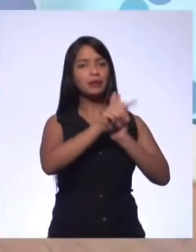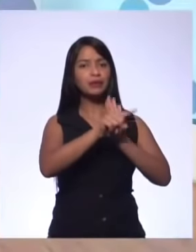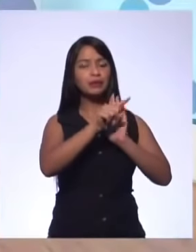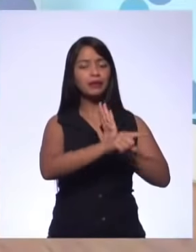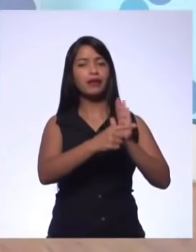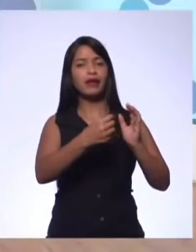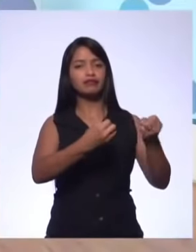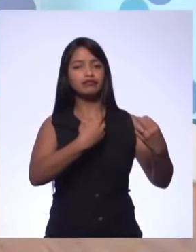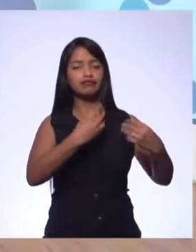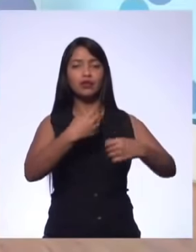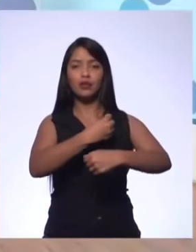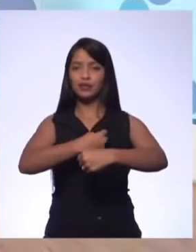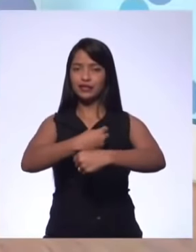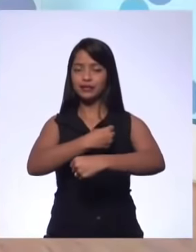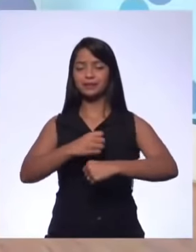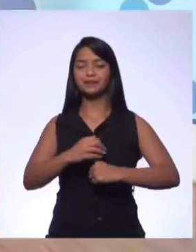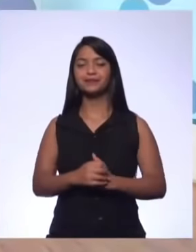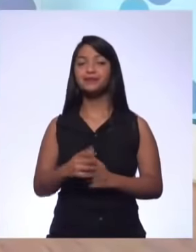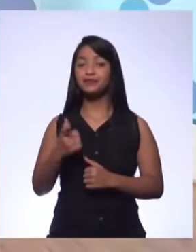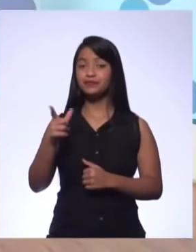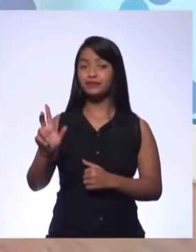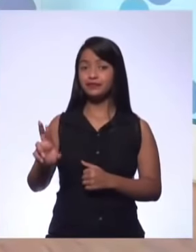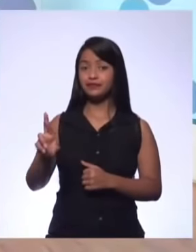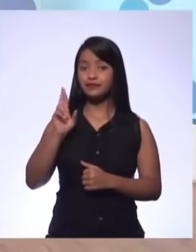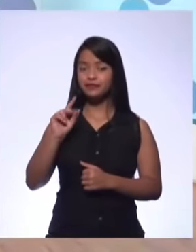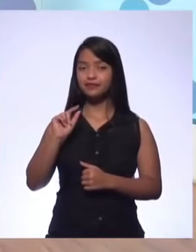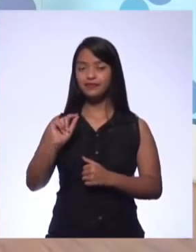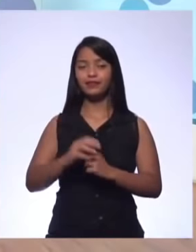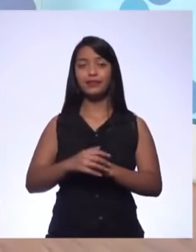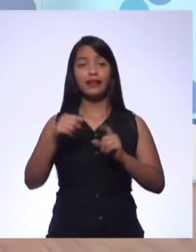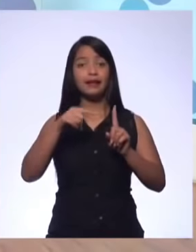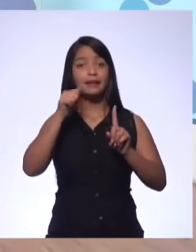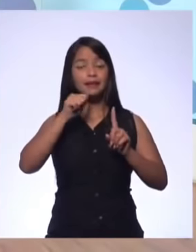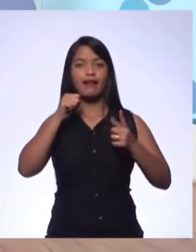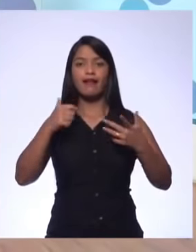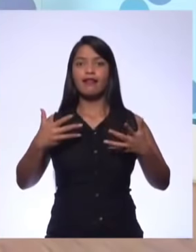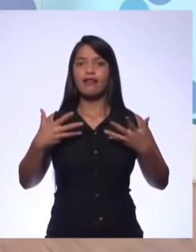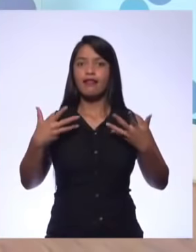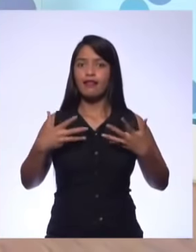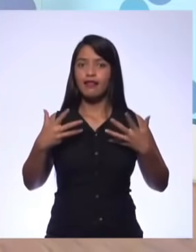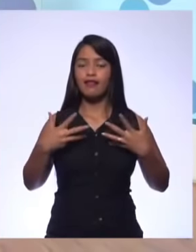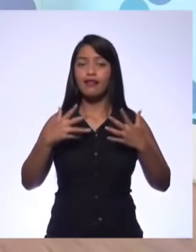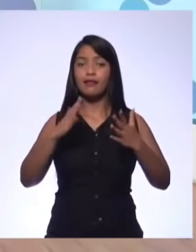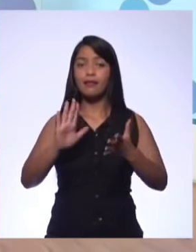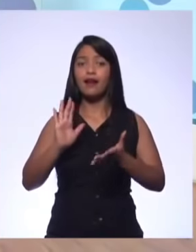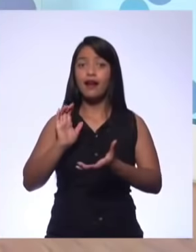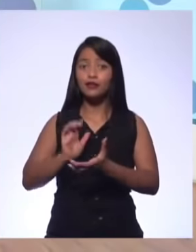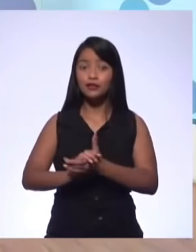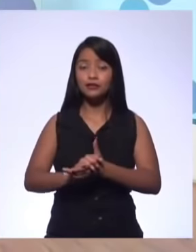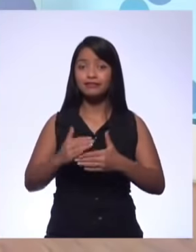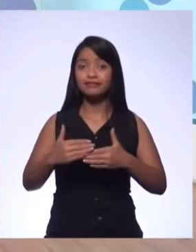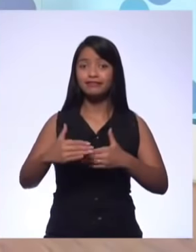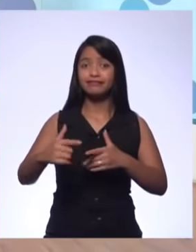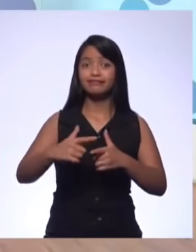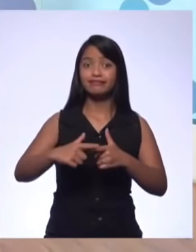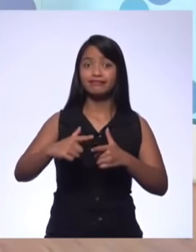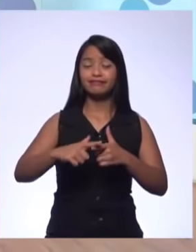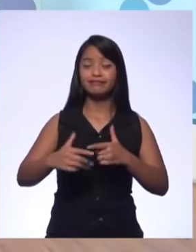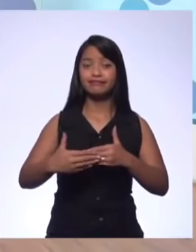acho que a Mariangula representa várias. O quê? Ela era uma menina alegre, mas quando casou, começaram seus problemas.